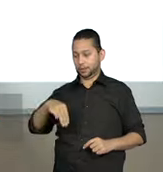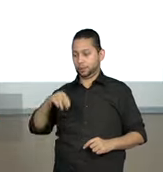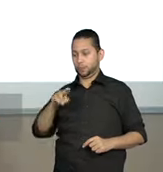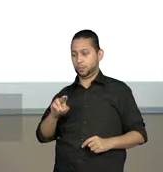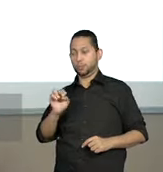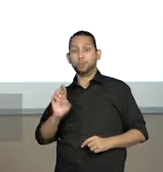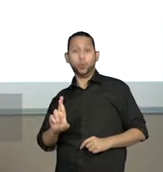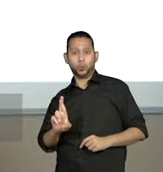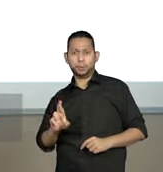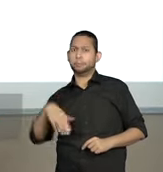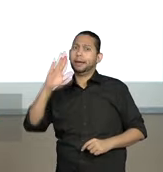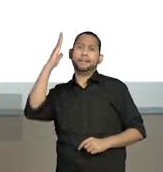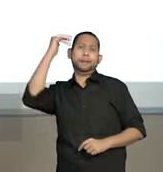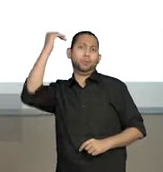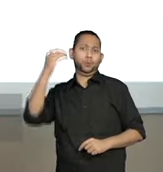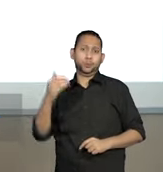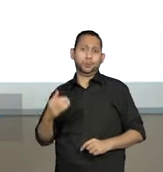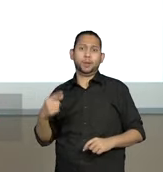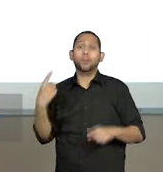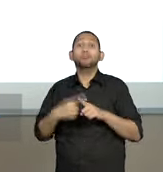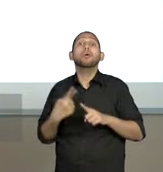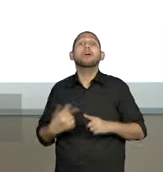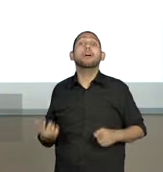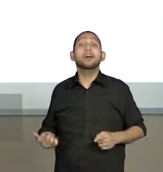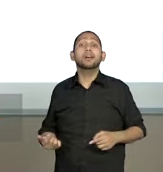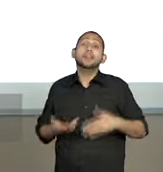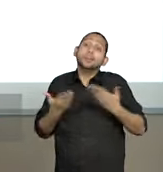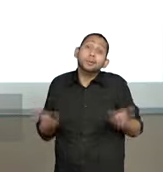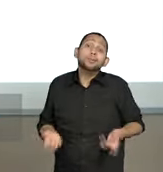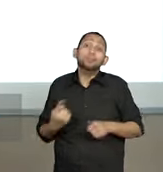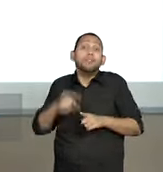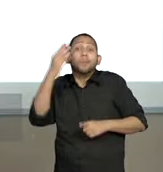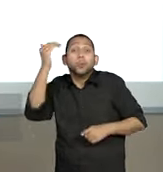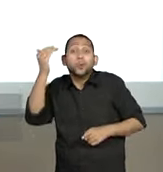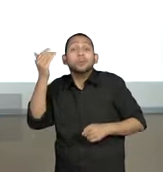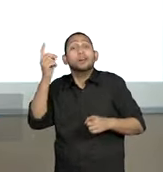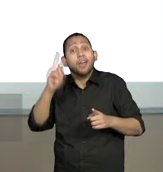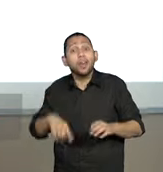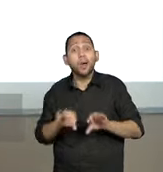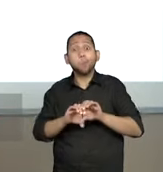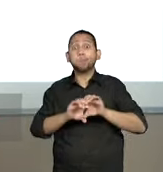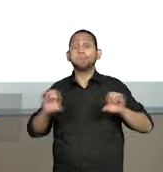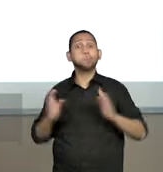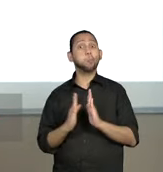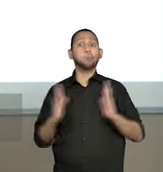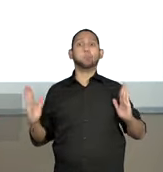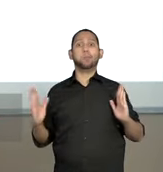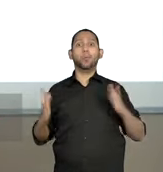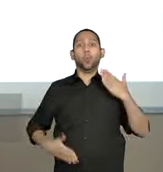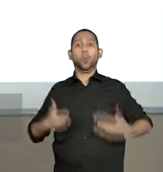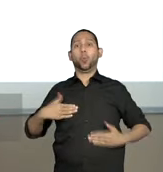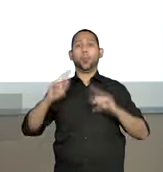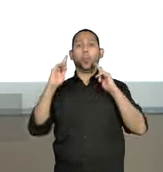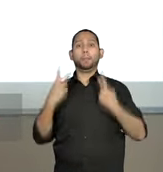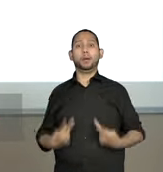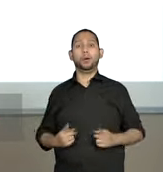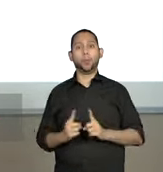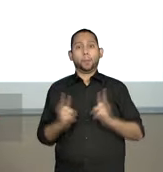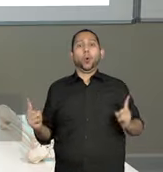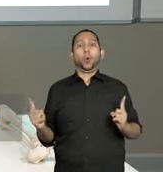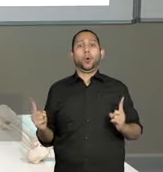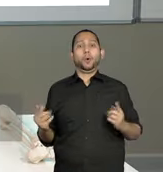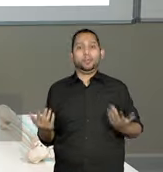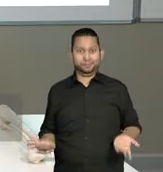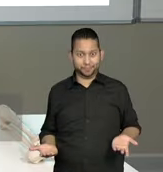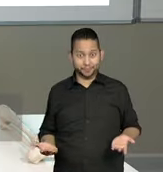famoso dentre os ossos. Por quê? Porque ele é grande, tá? Grande